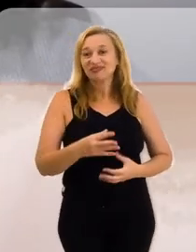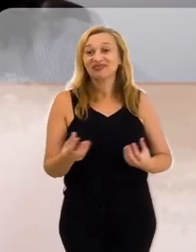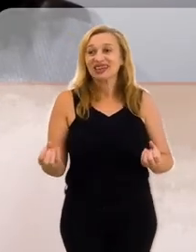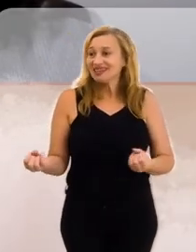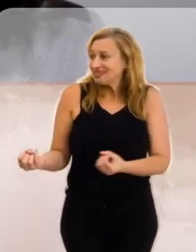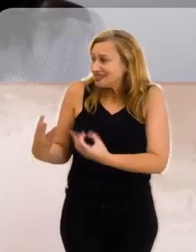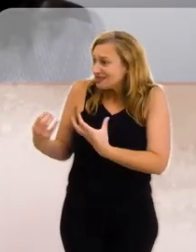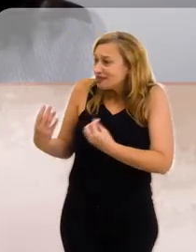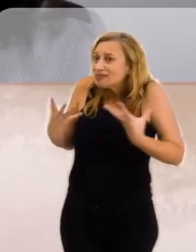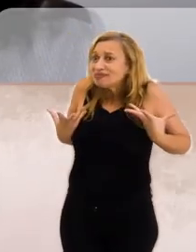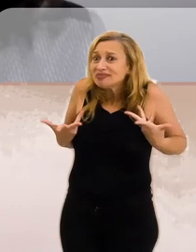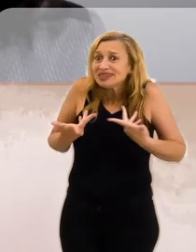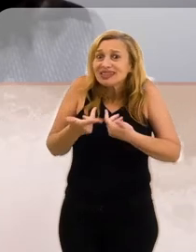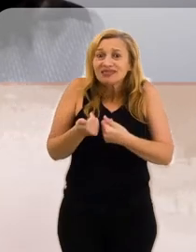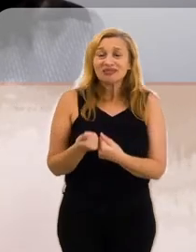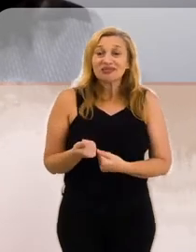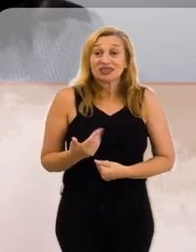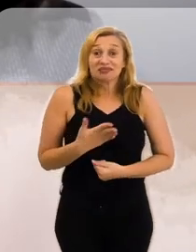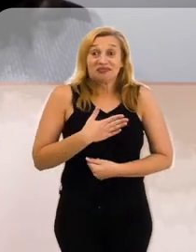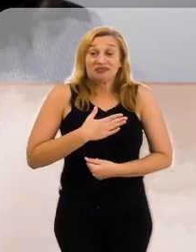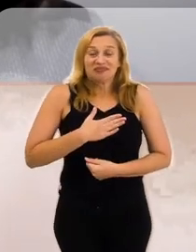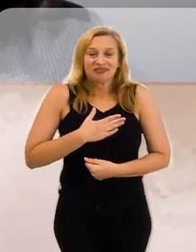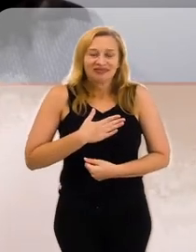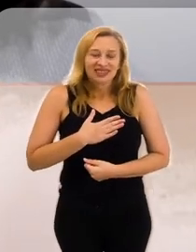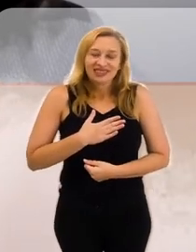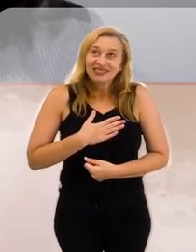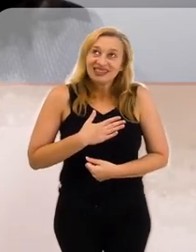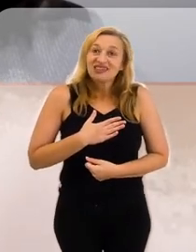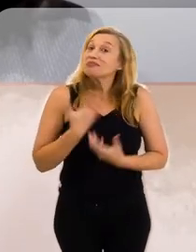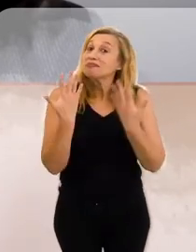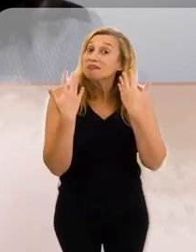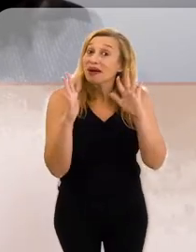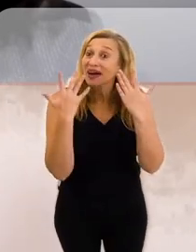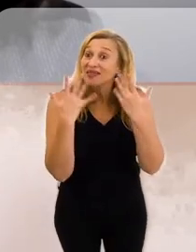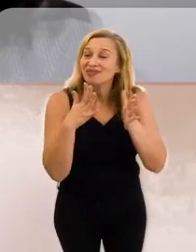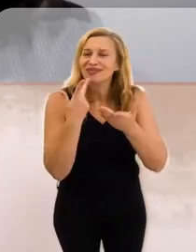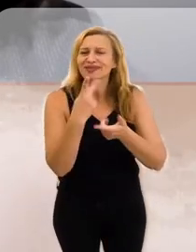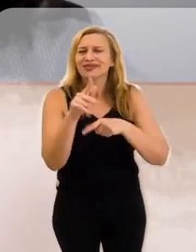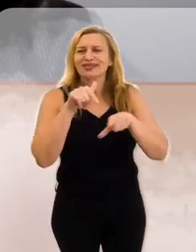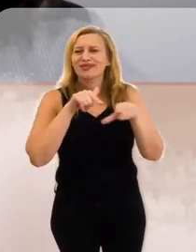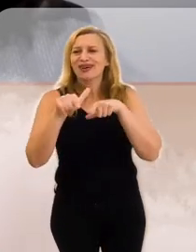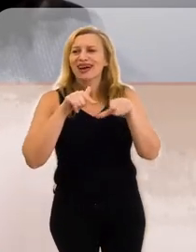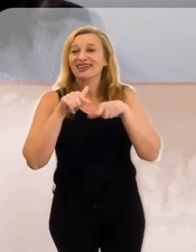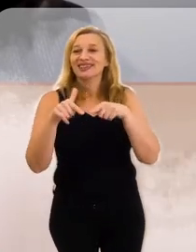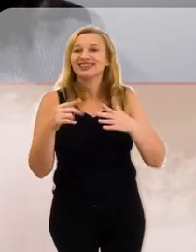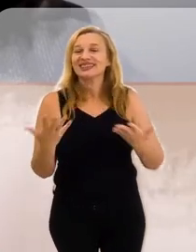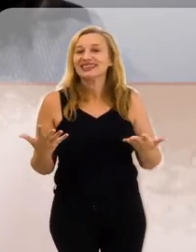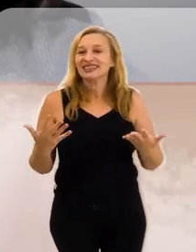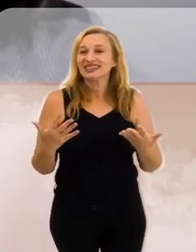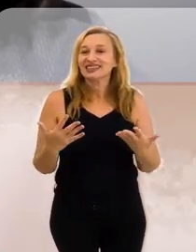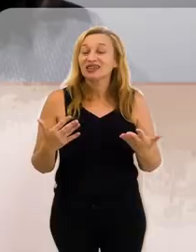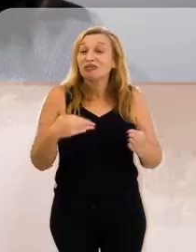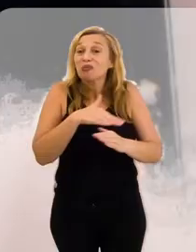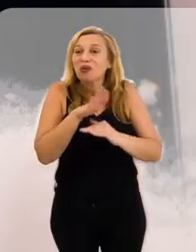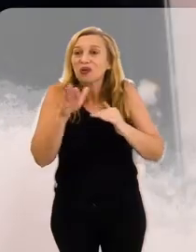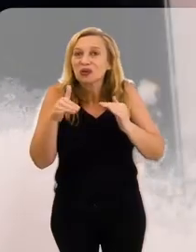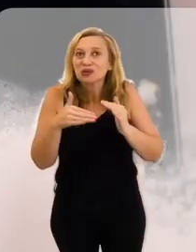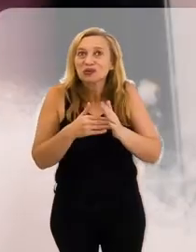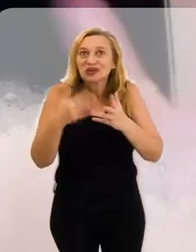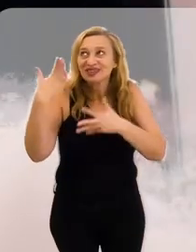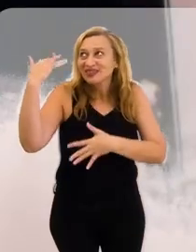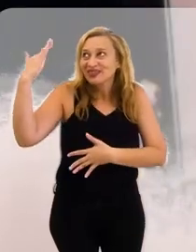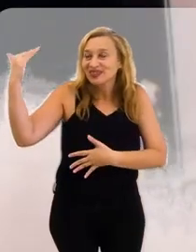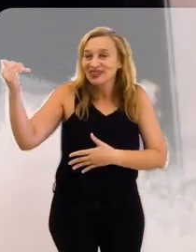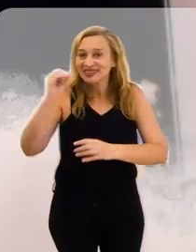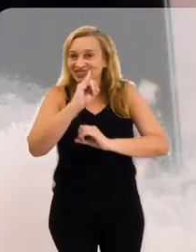obrigada por essa aula que a senhora me deu aqui Parabéns pelo seu trabalho por